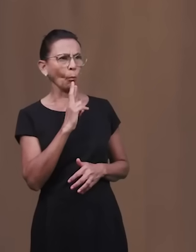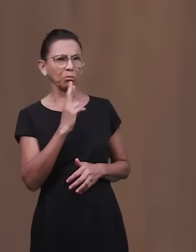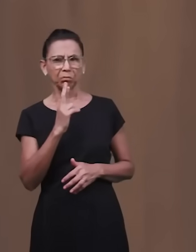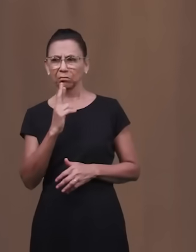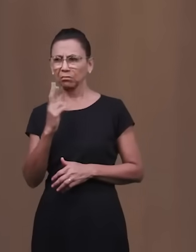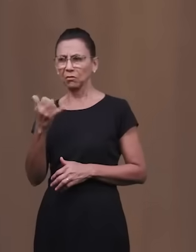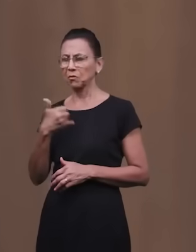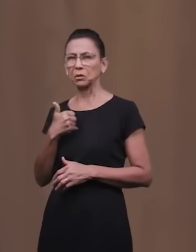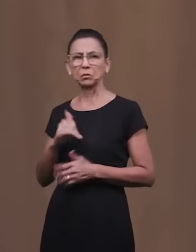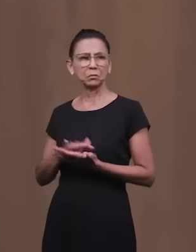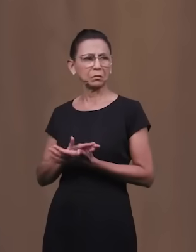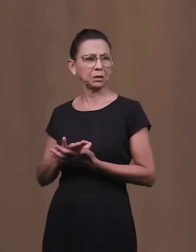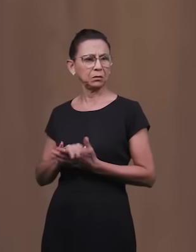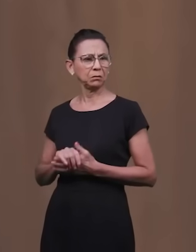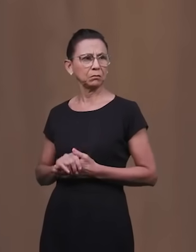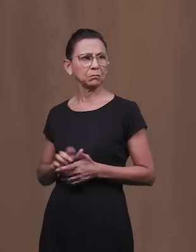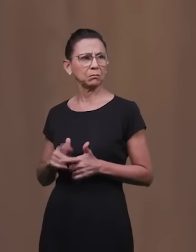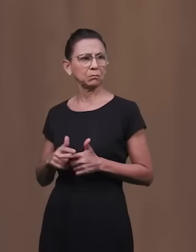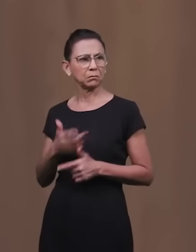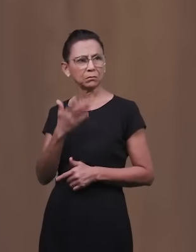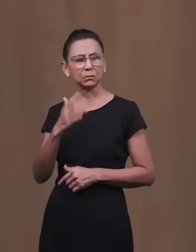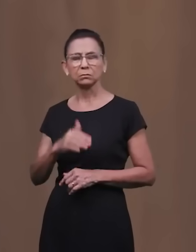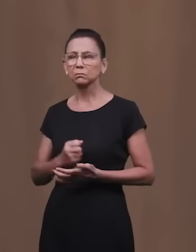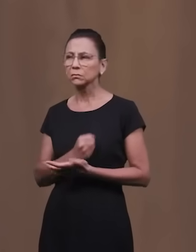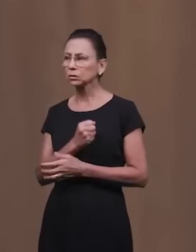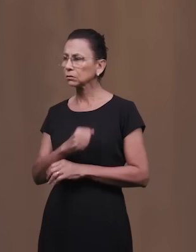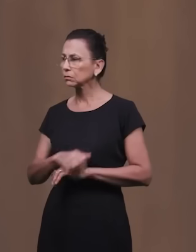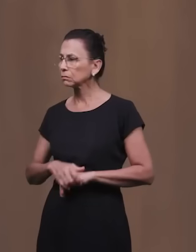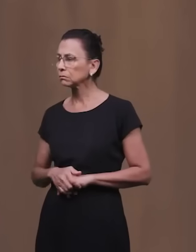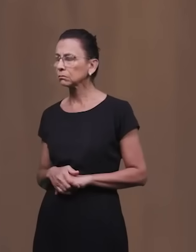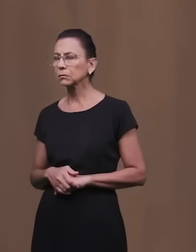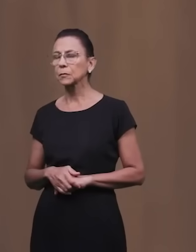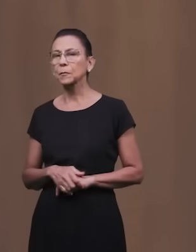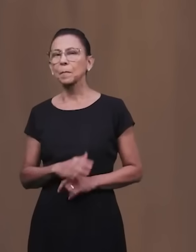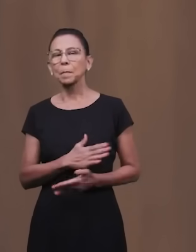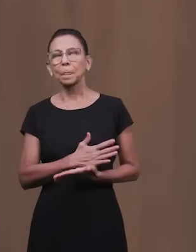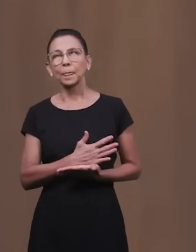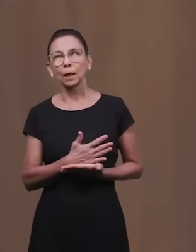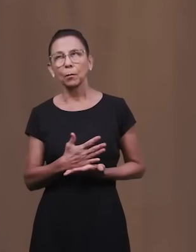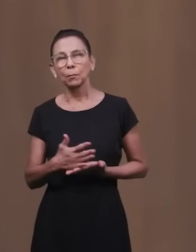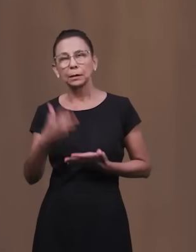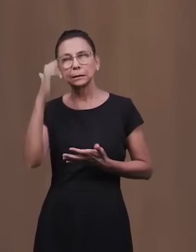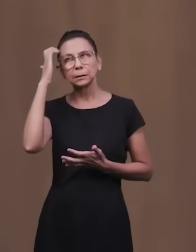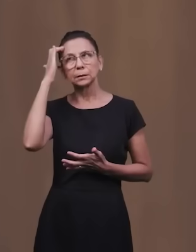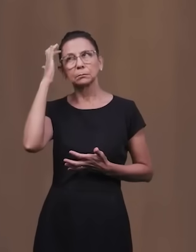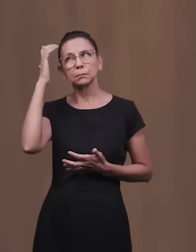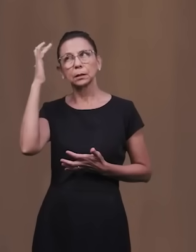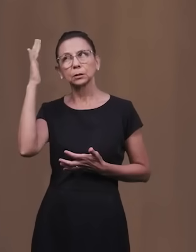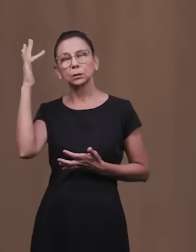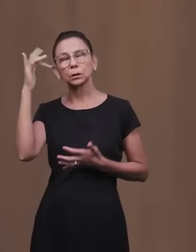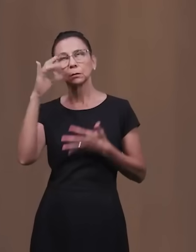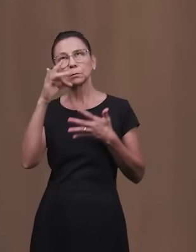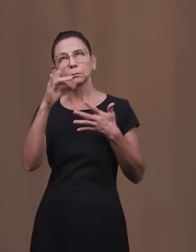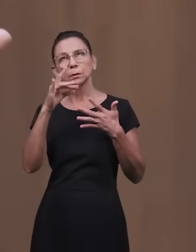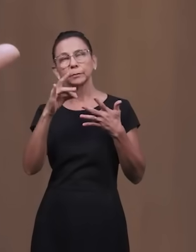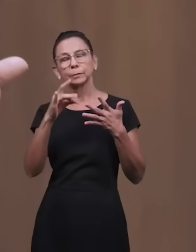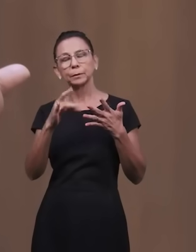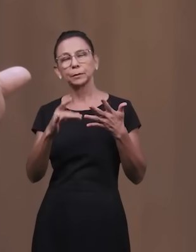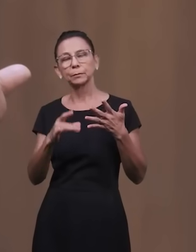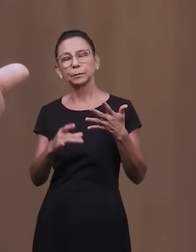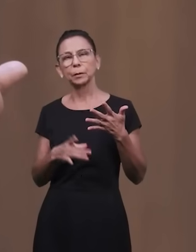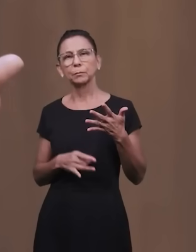vendo? Fulano nem me ouviu, ou nem quis falar comigo. E começa a elaborar uma série de hipóteses para